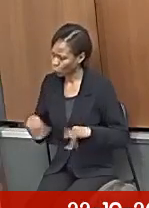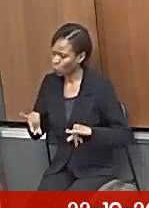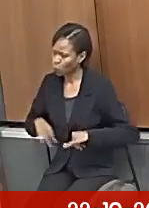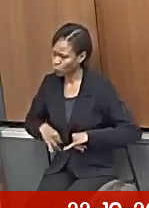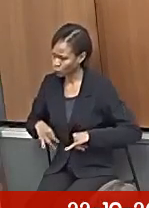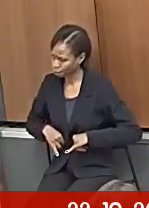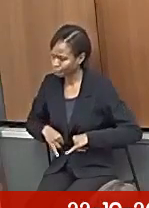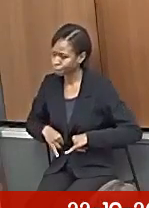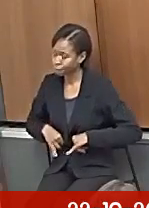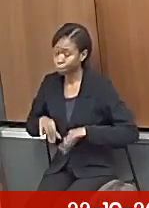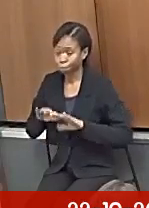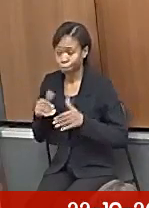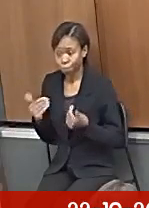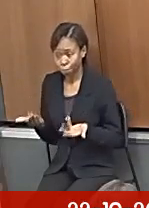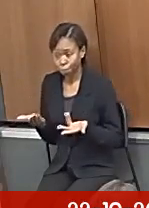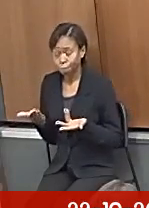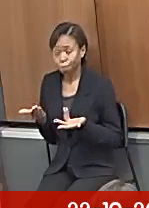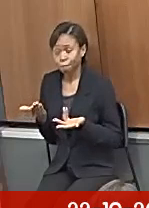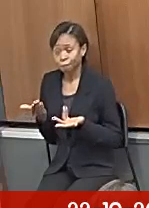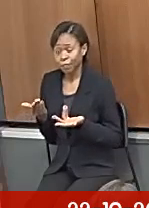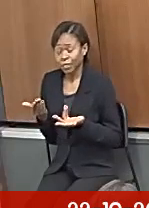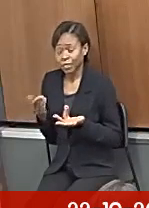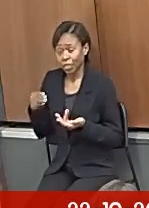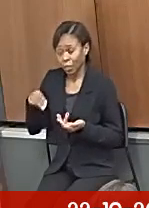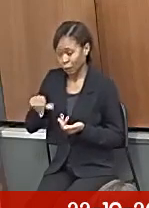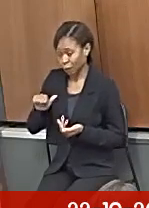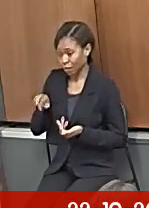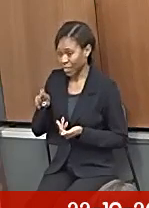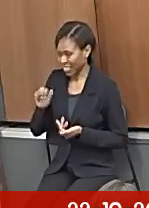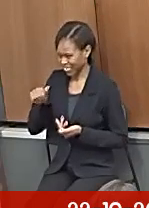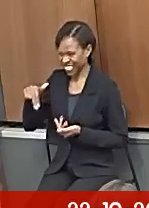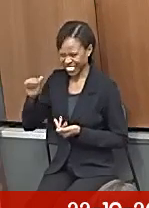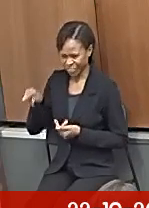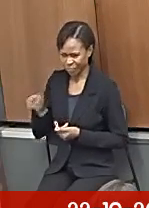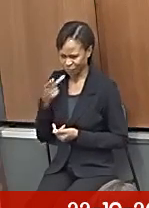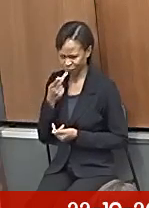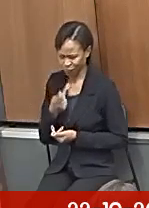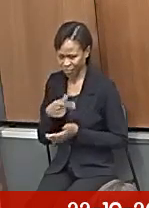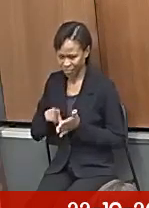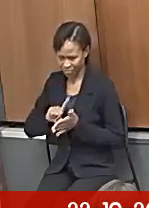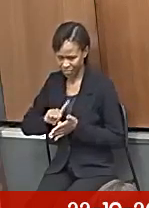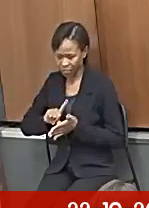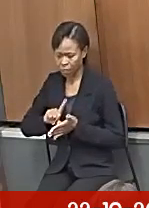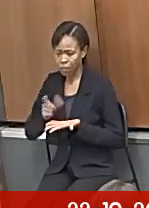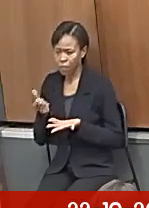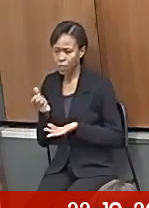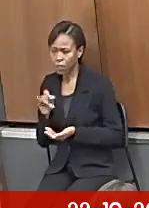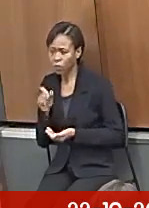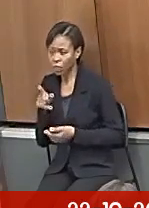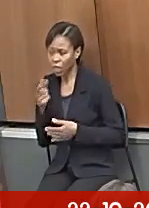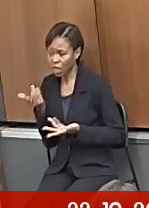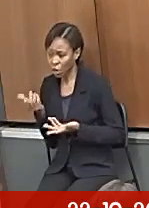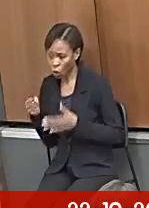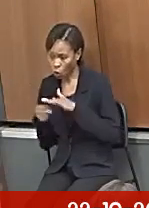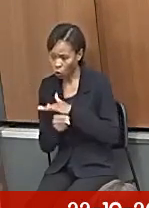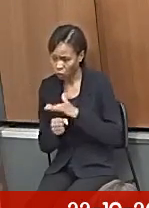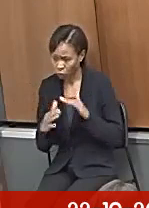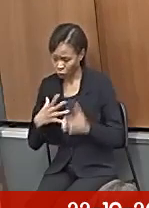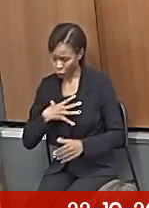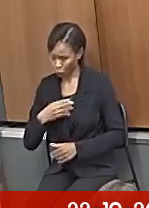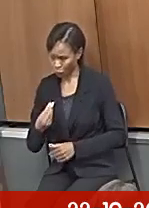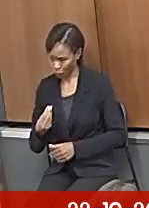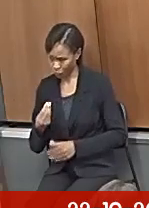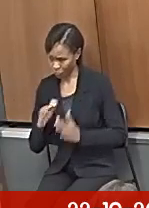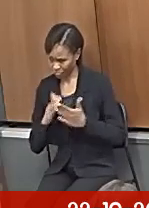já, como a Mariana diz, acho que não foi Mariana, já entrar numa escola, já com o filho, com uma ação